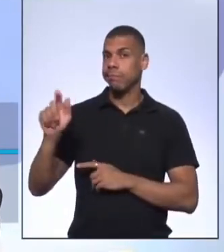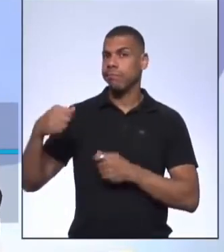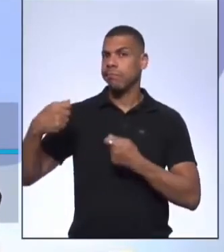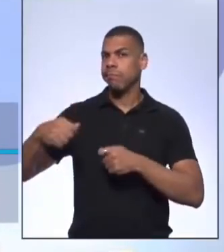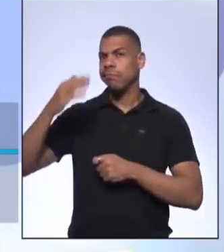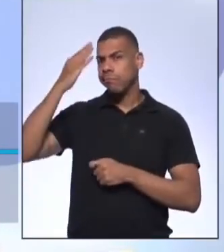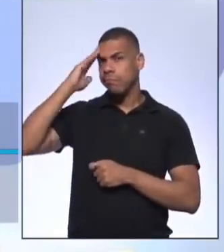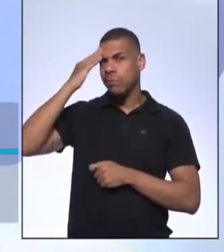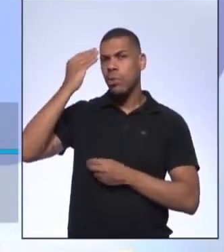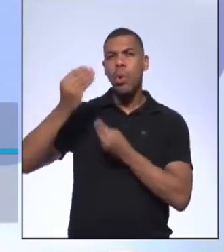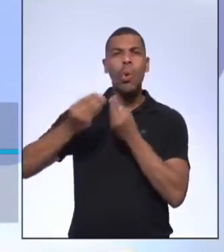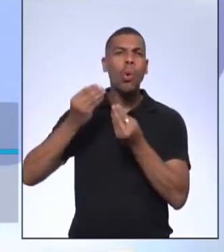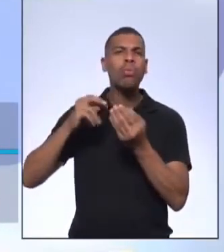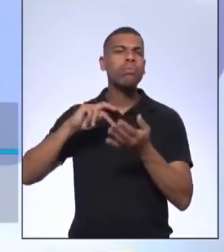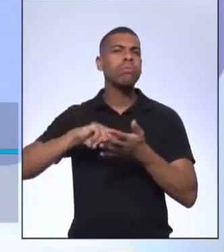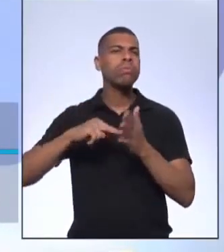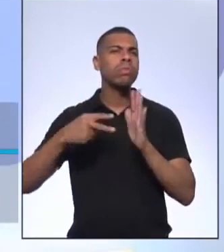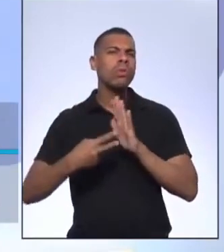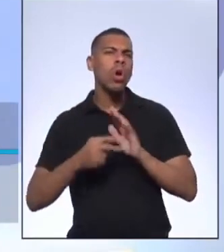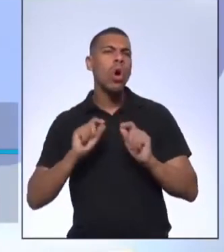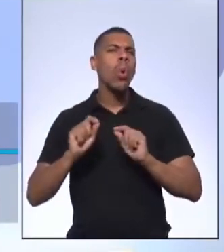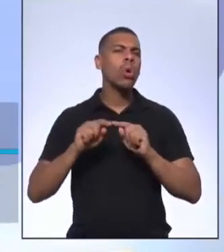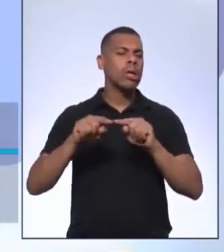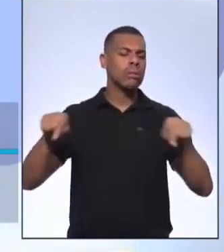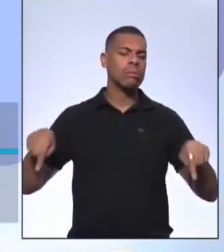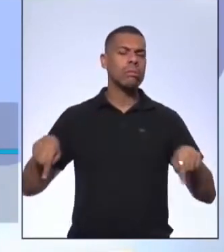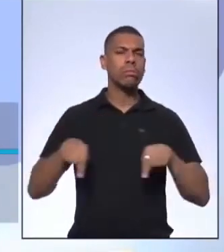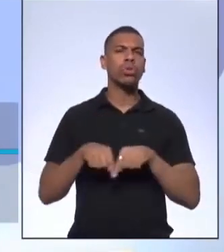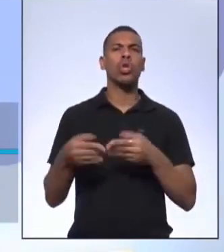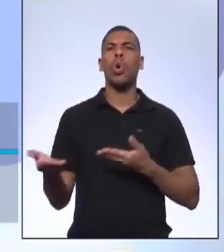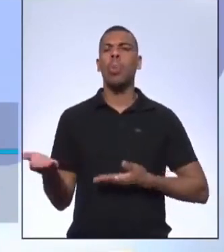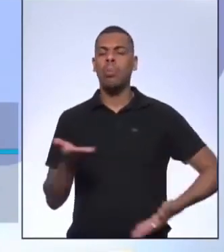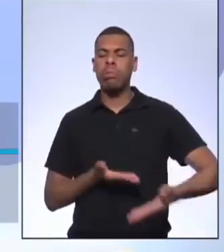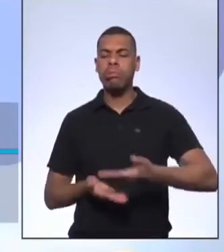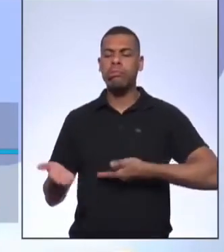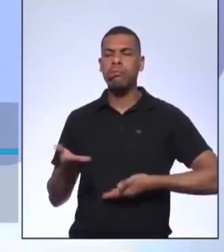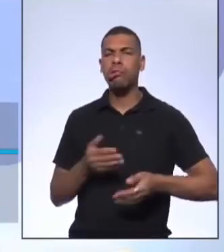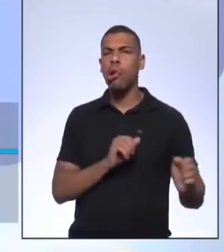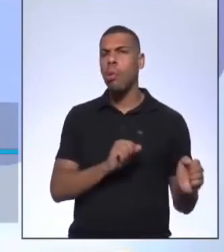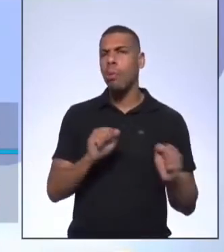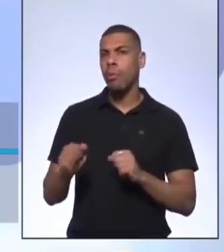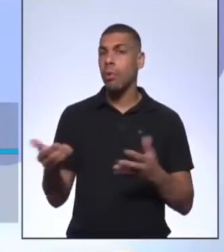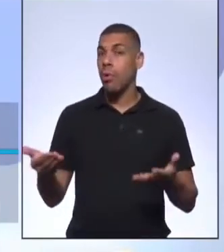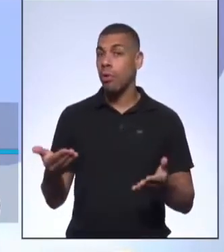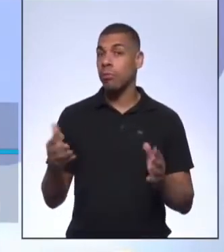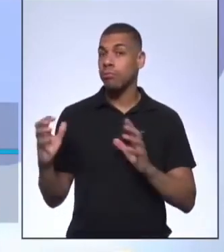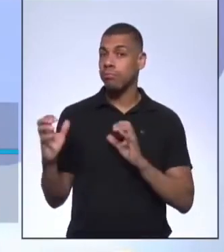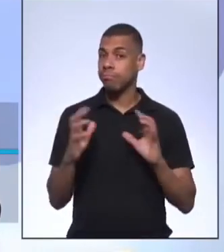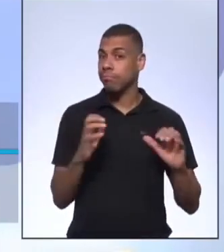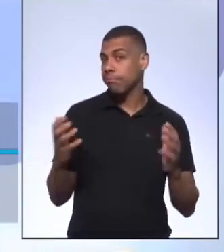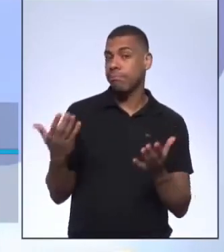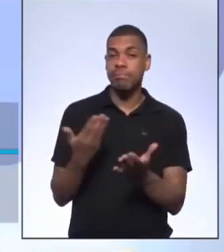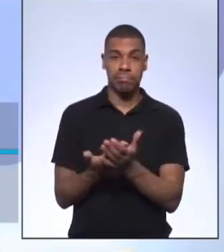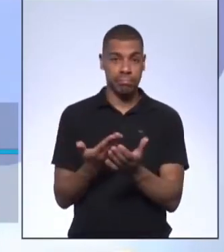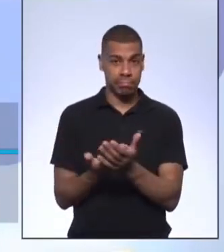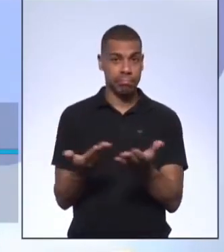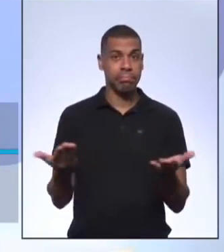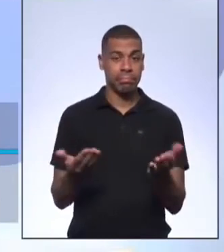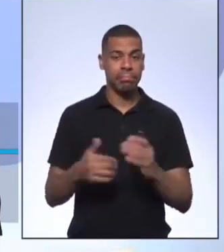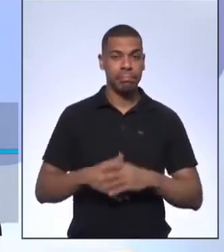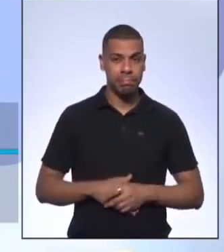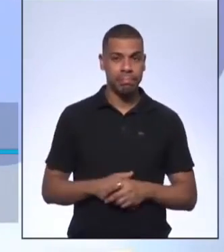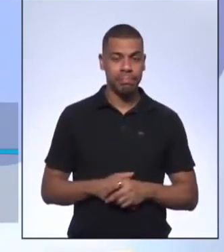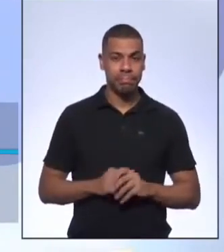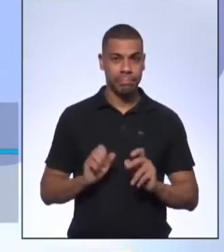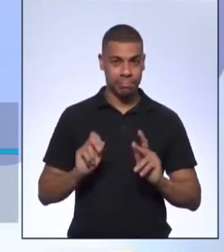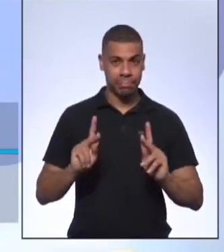essa ideia, né, do que significa, o que é o território, essas relações de poder que hoje nós vamos discutir amplamente aqui na